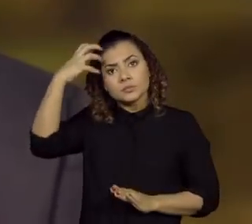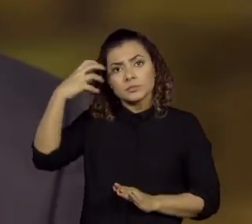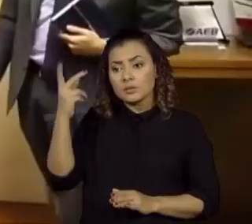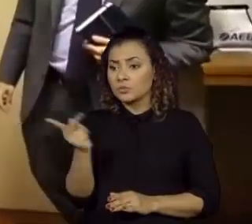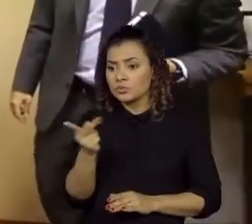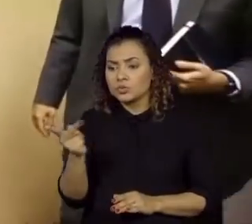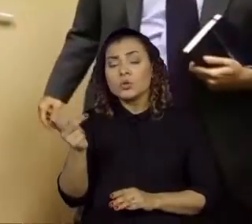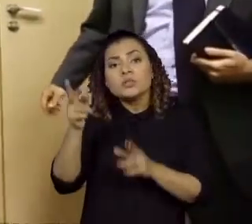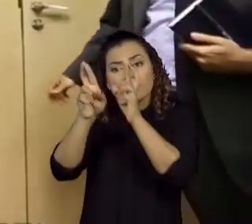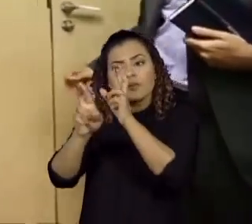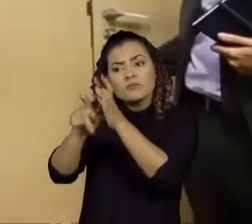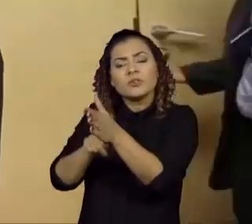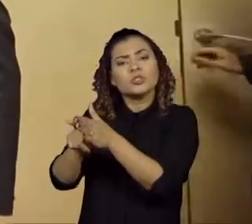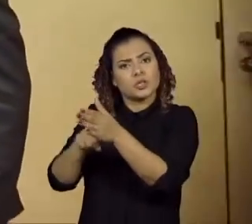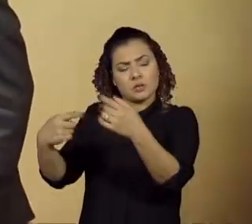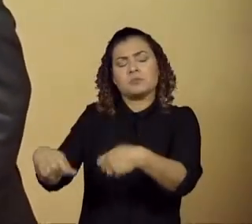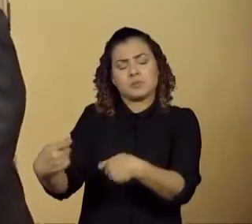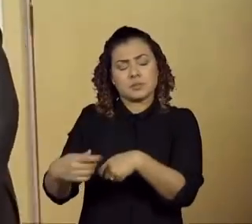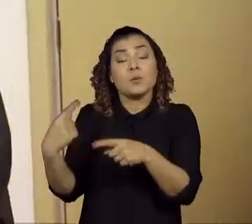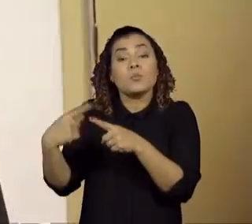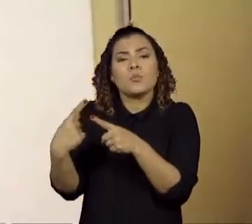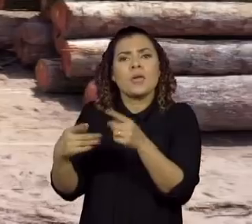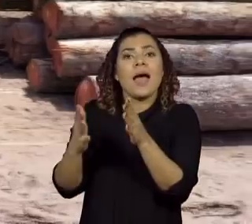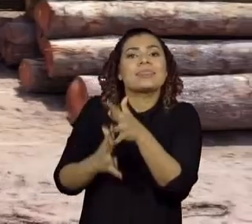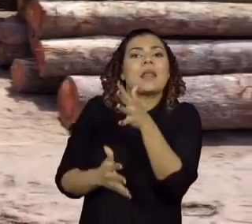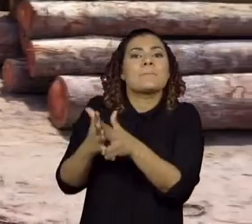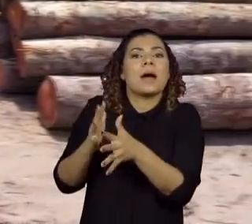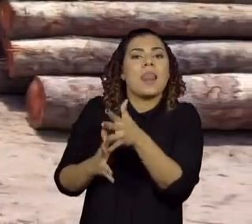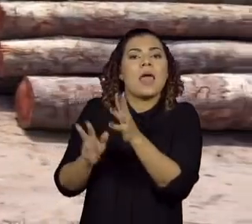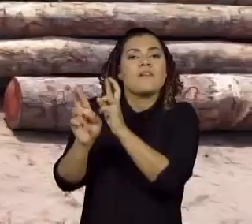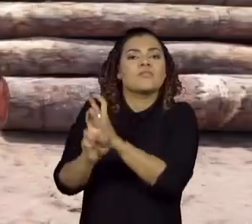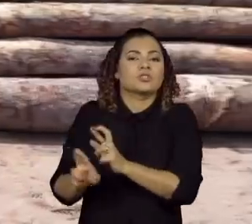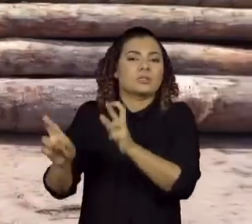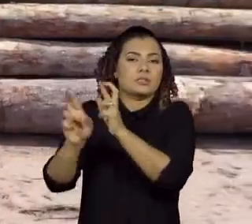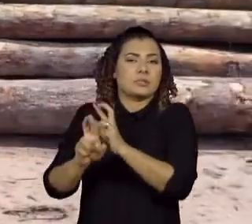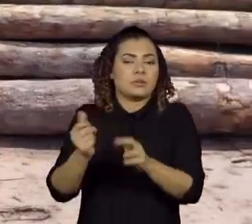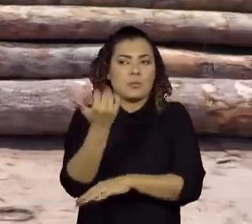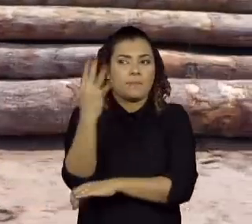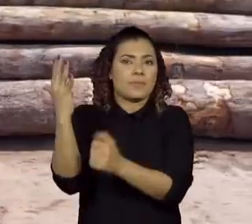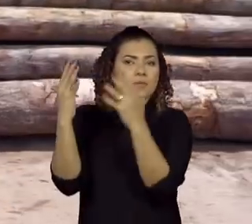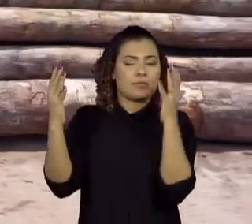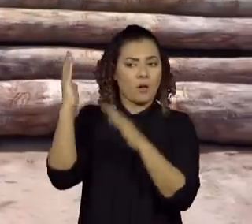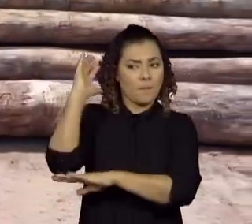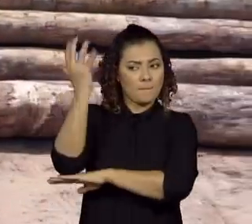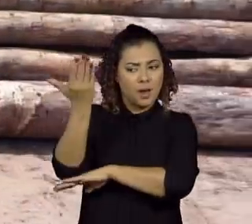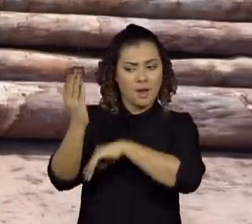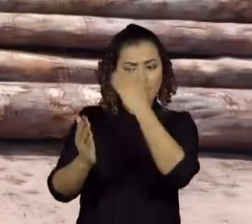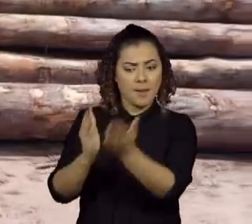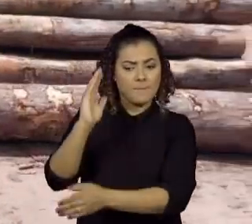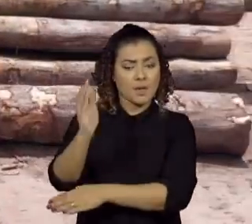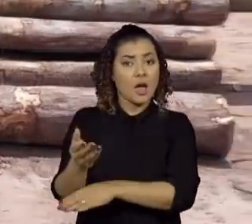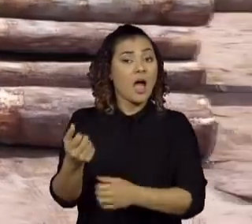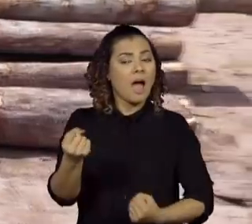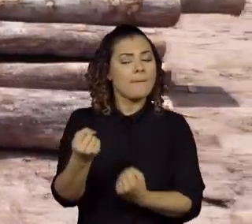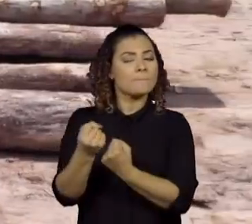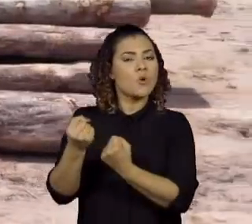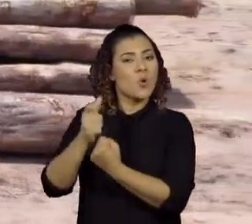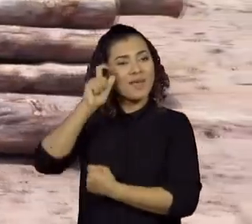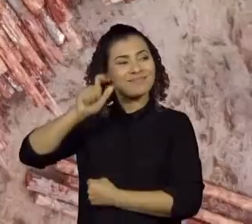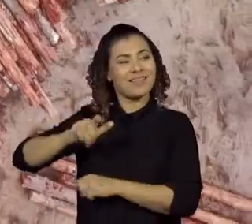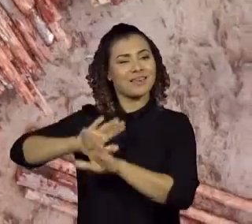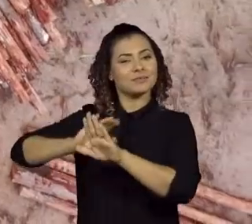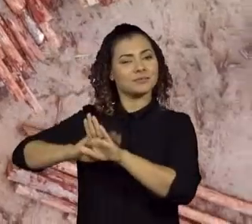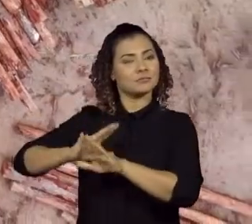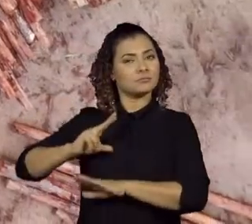sejam investigados por criar obstáculos à fiscalização ambiental e patrocinar interesses